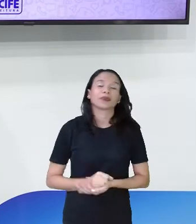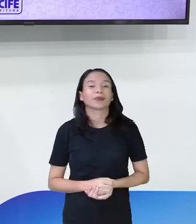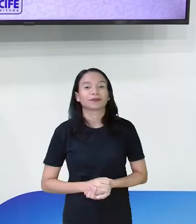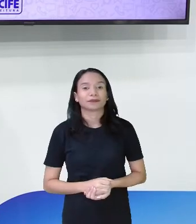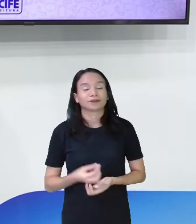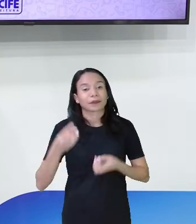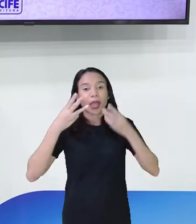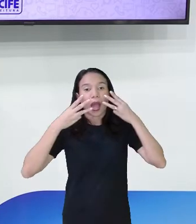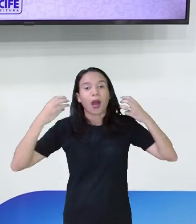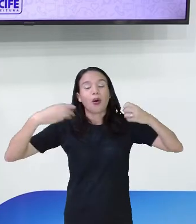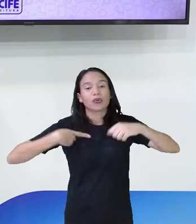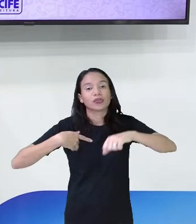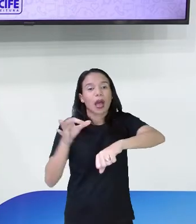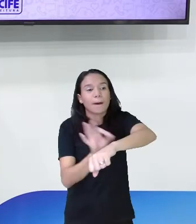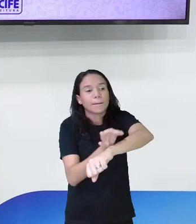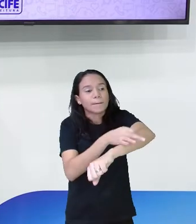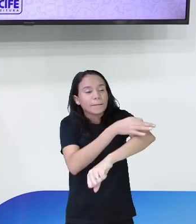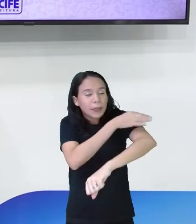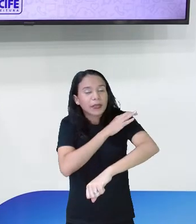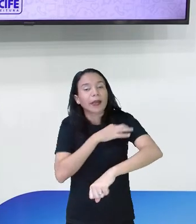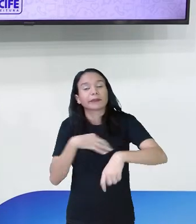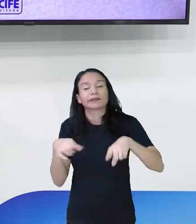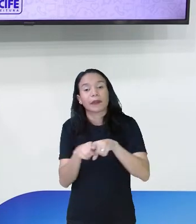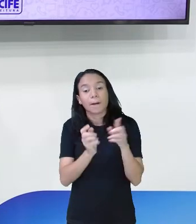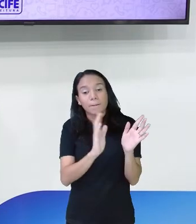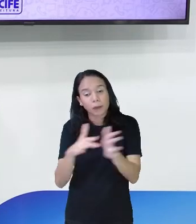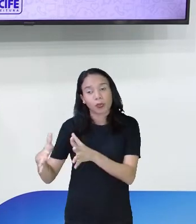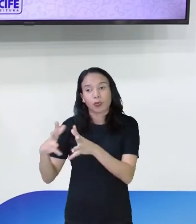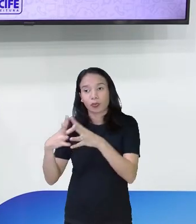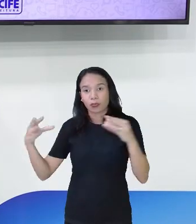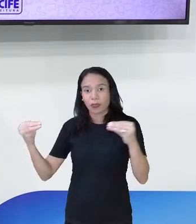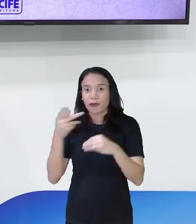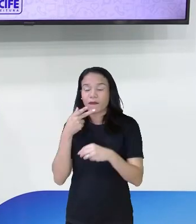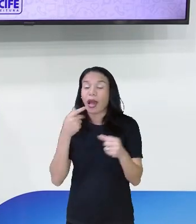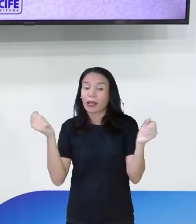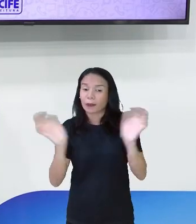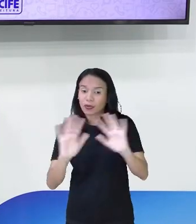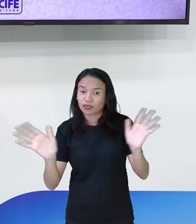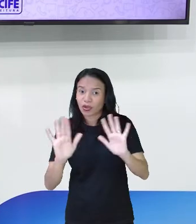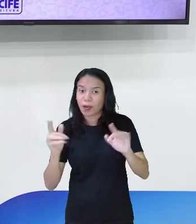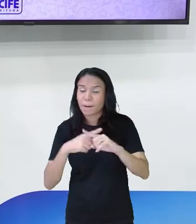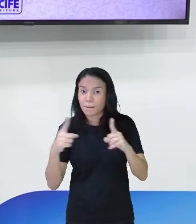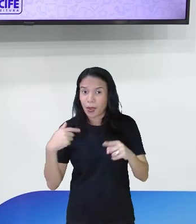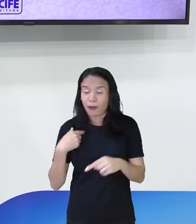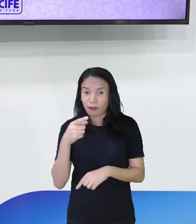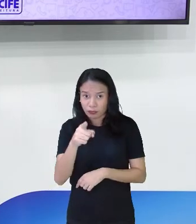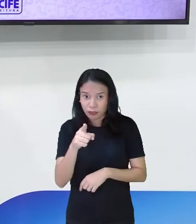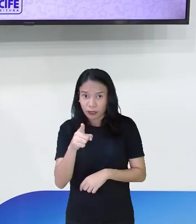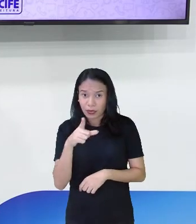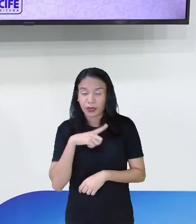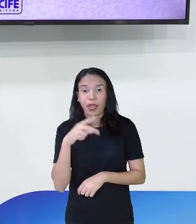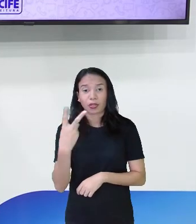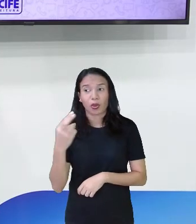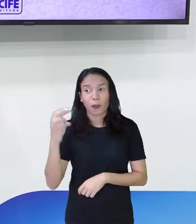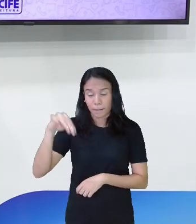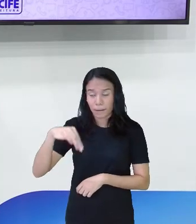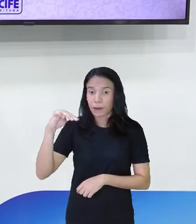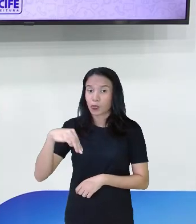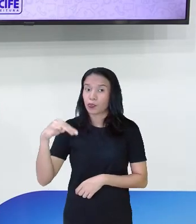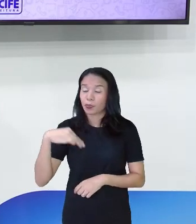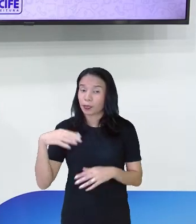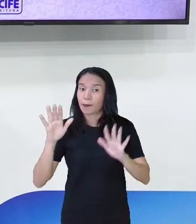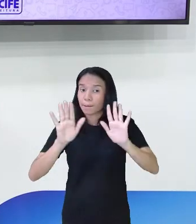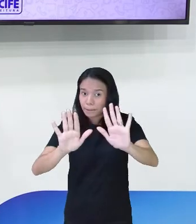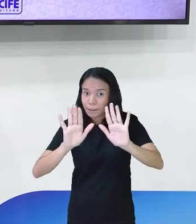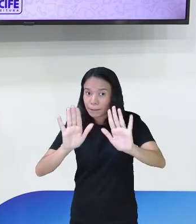pintada, ela está em extinção. Estão mandando eu dar tchauzinho para vocês, mas vocês vão me dar mais 2 minutinhos.